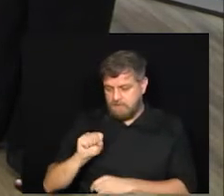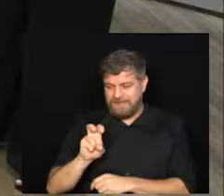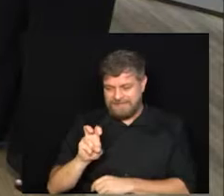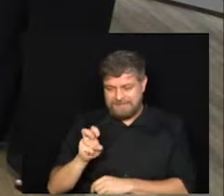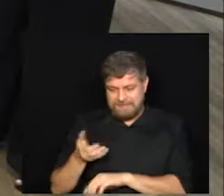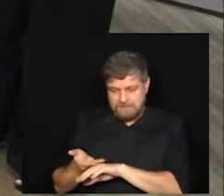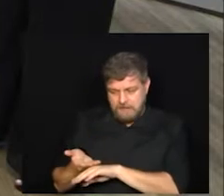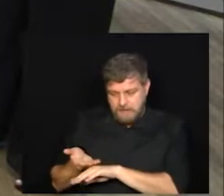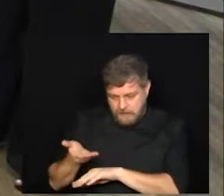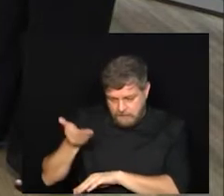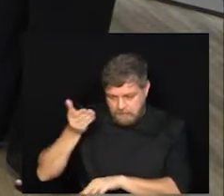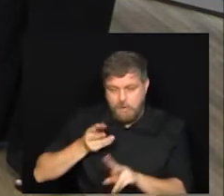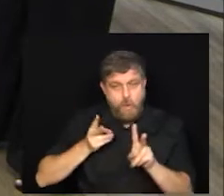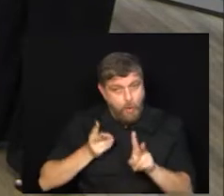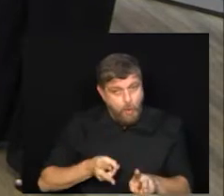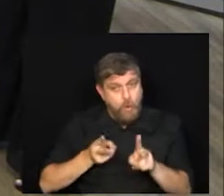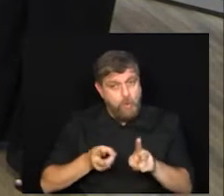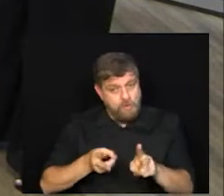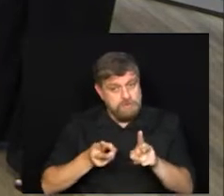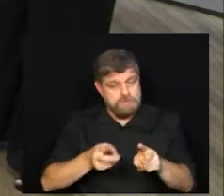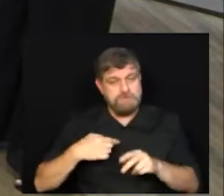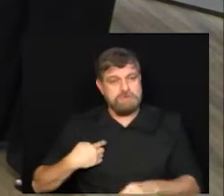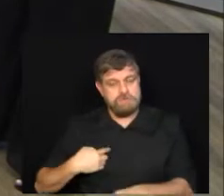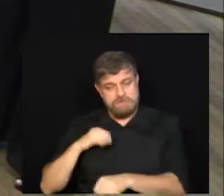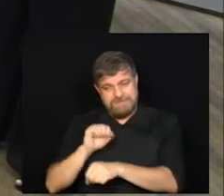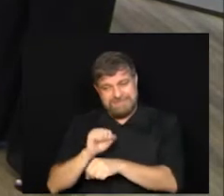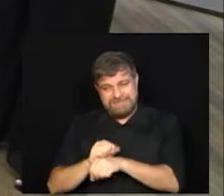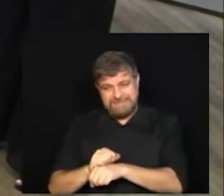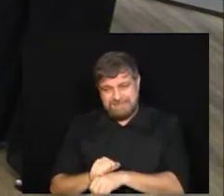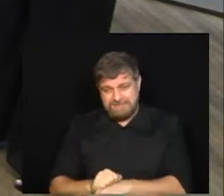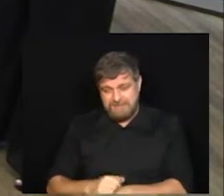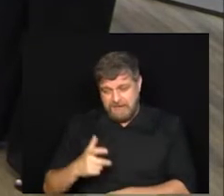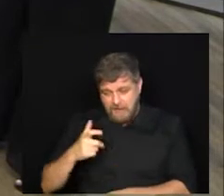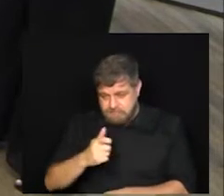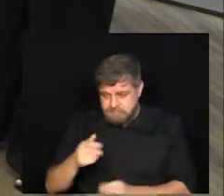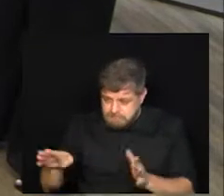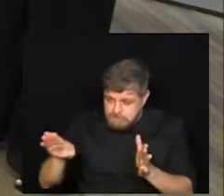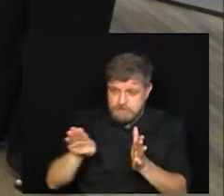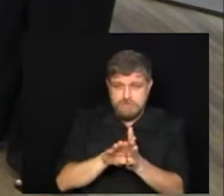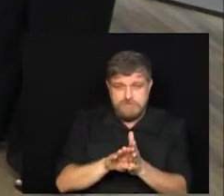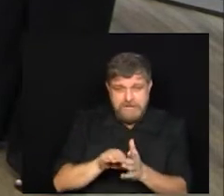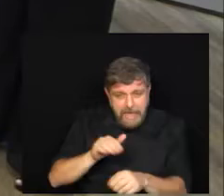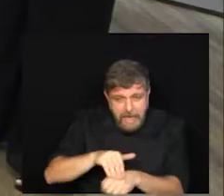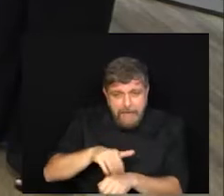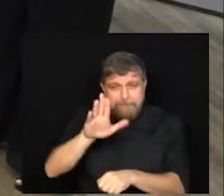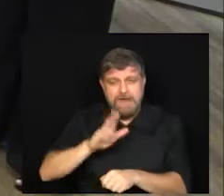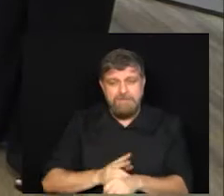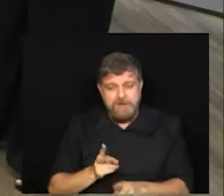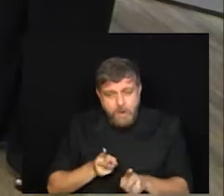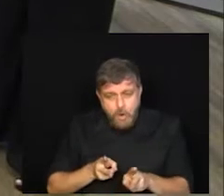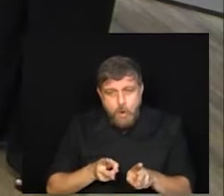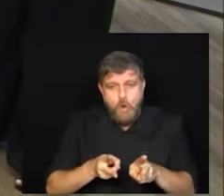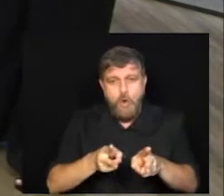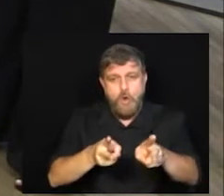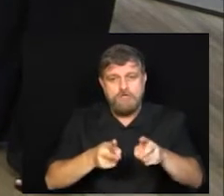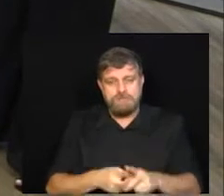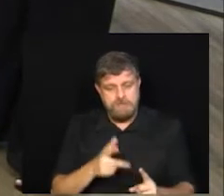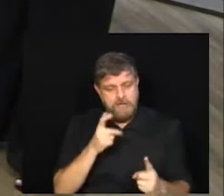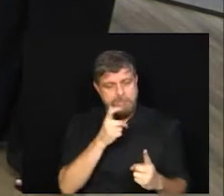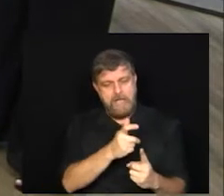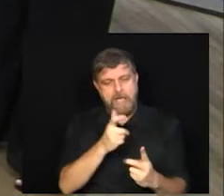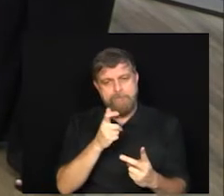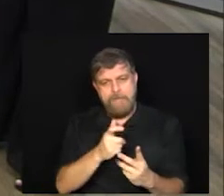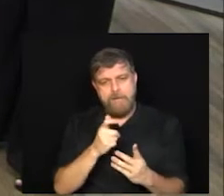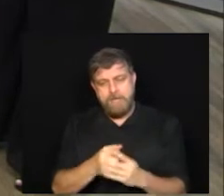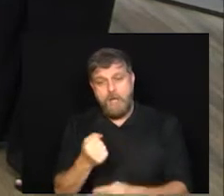85 anos continuam e a gente aguarda aí a chegada de mais doses para que continue, né, esse processo que possa